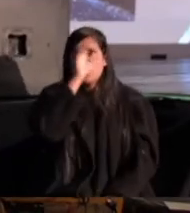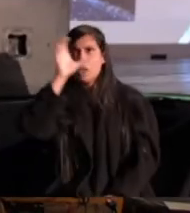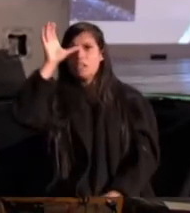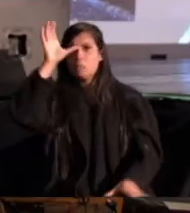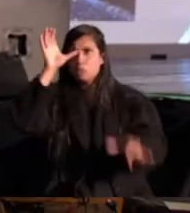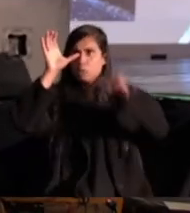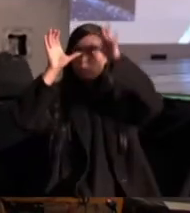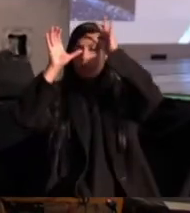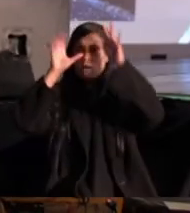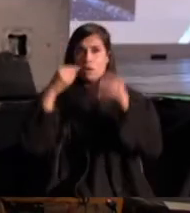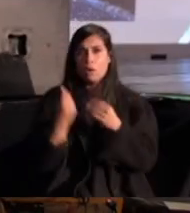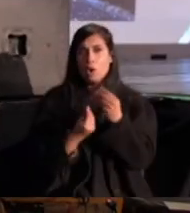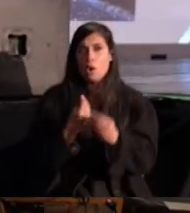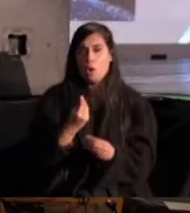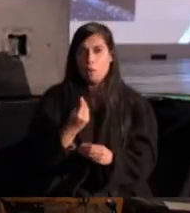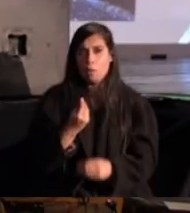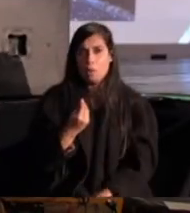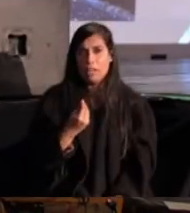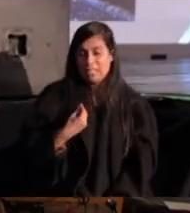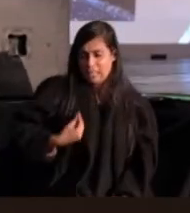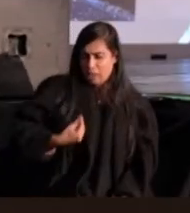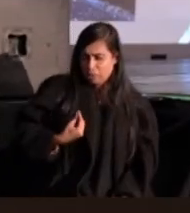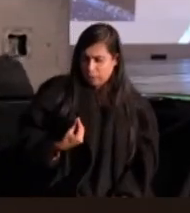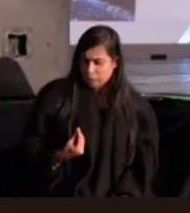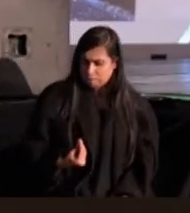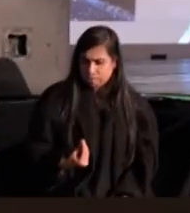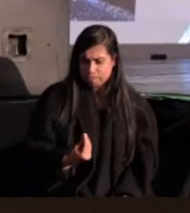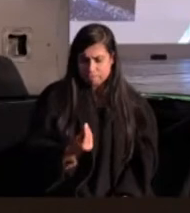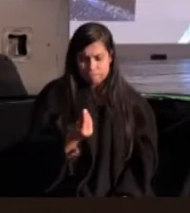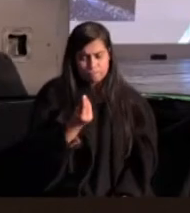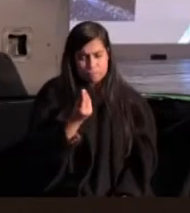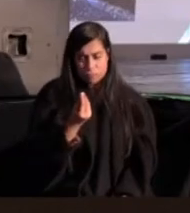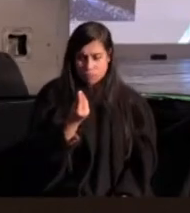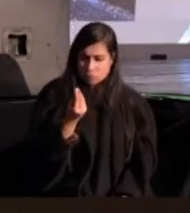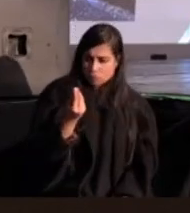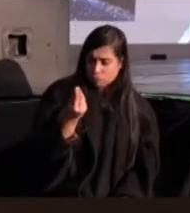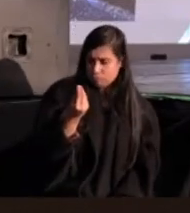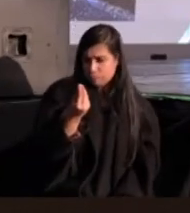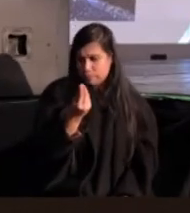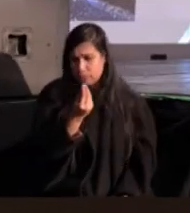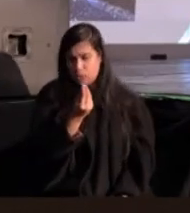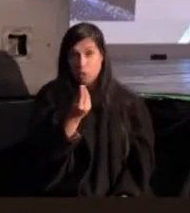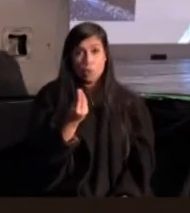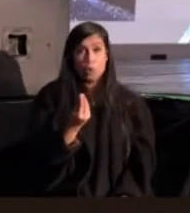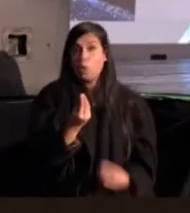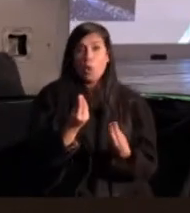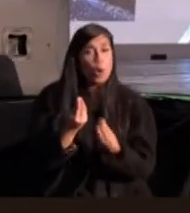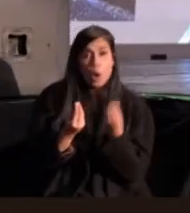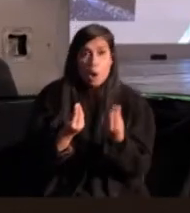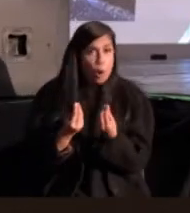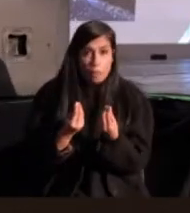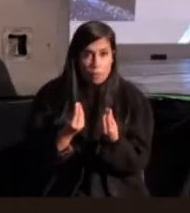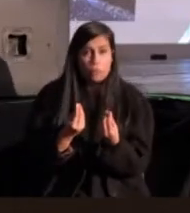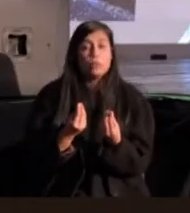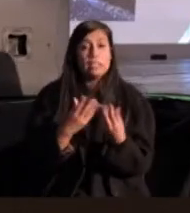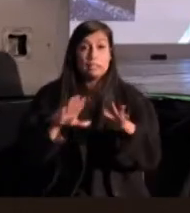e como percorremos o nosso caminho. E os caminhos são possibilidades. Então,